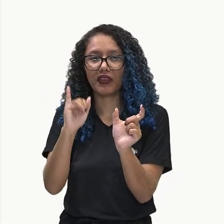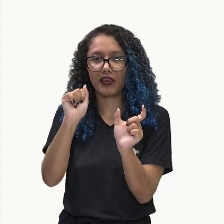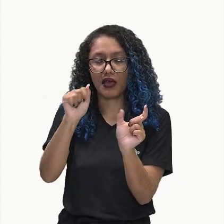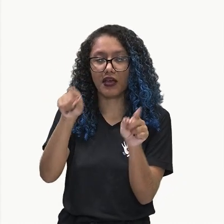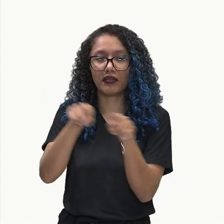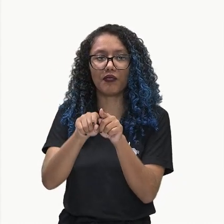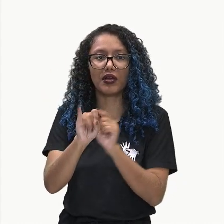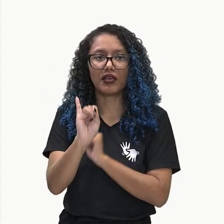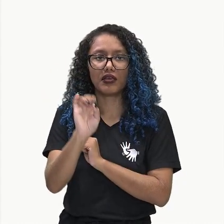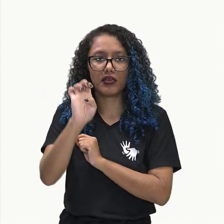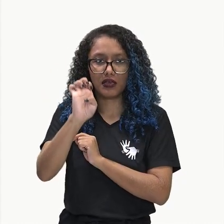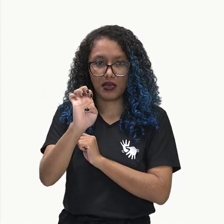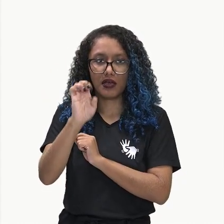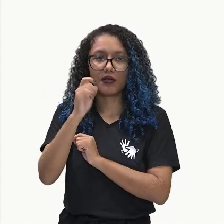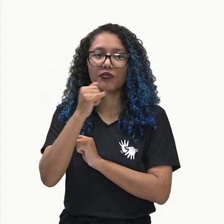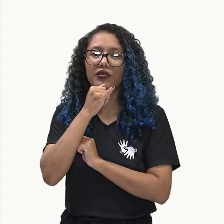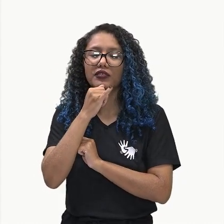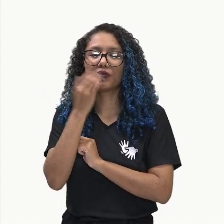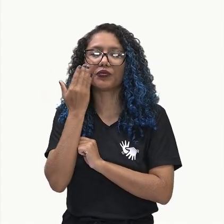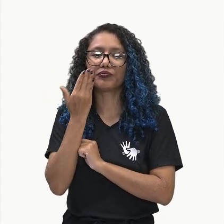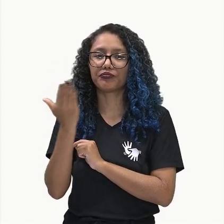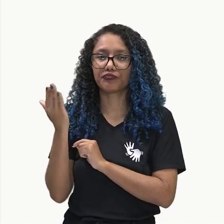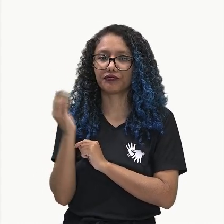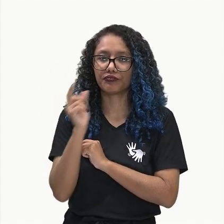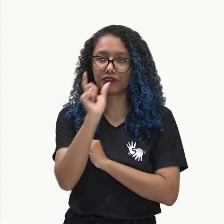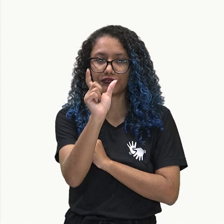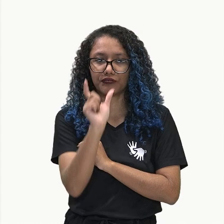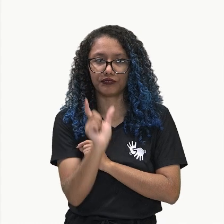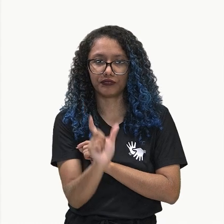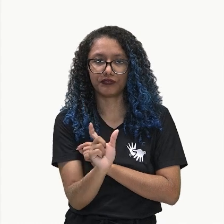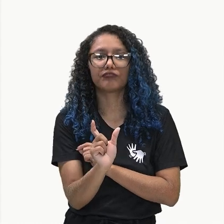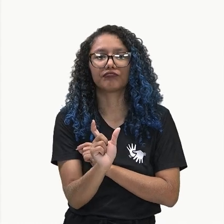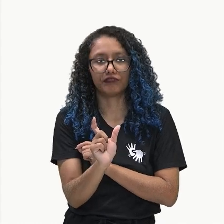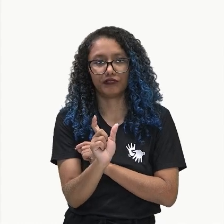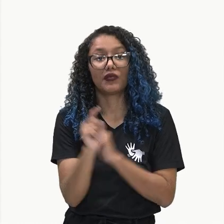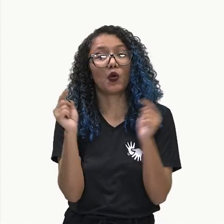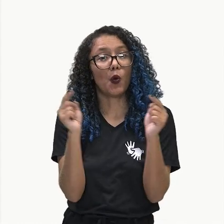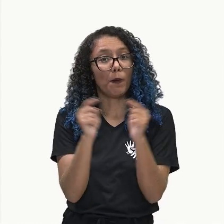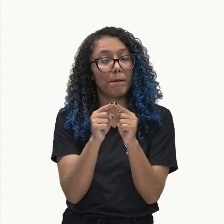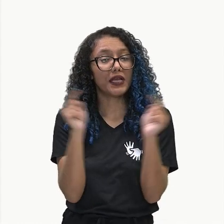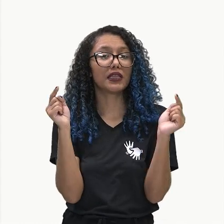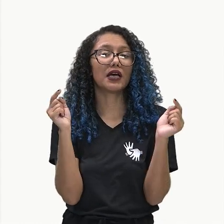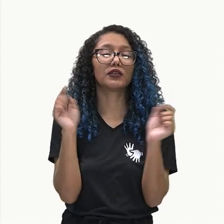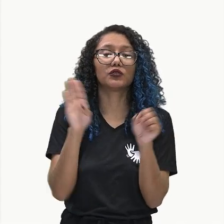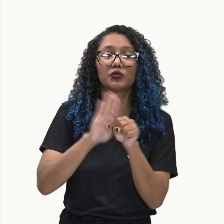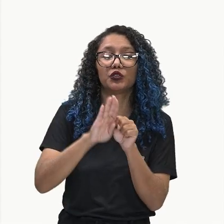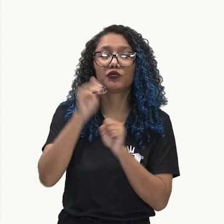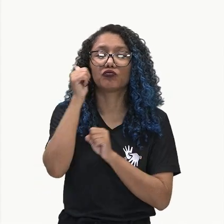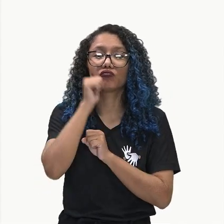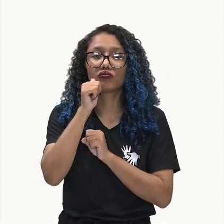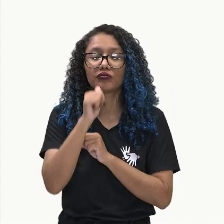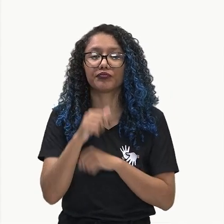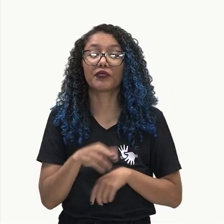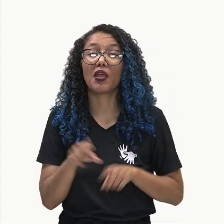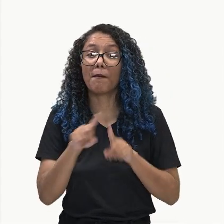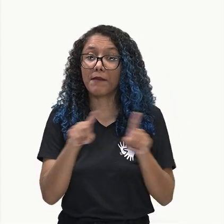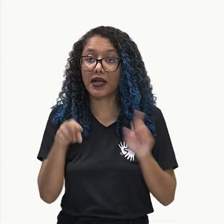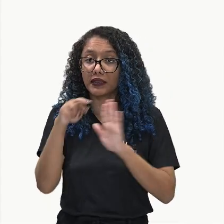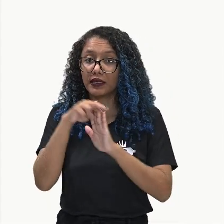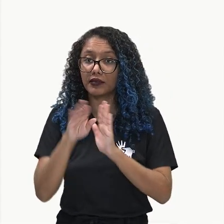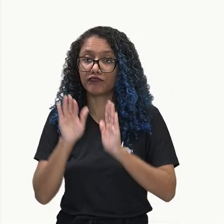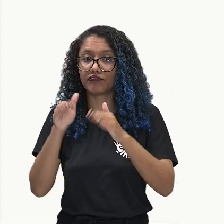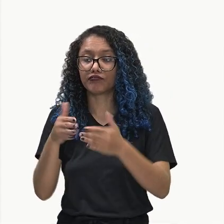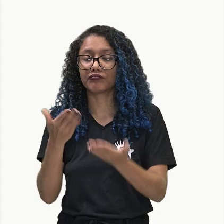la história, la série, são palavras femininas. A exceção aqui nós vamos ter el pie,